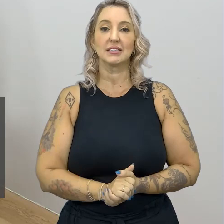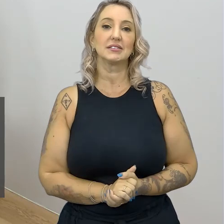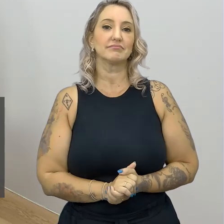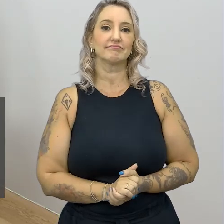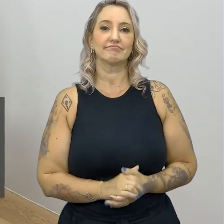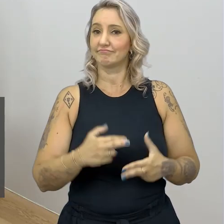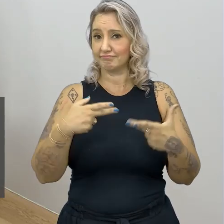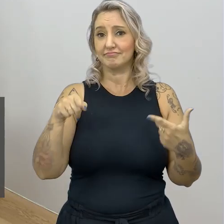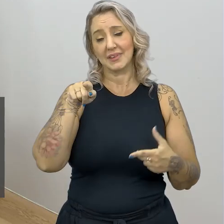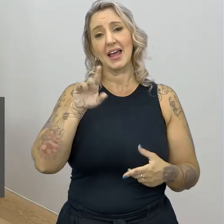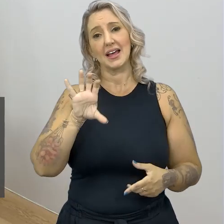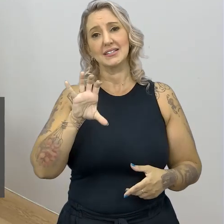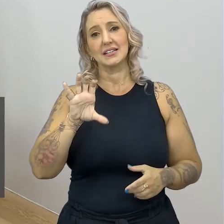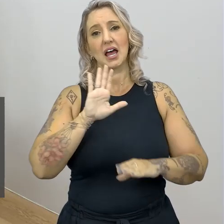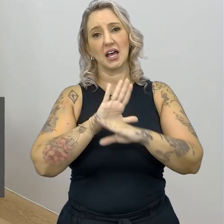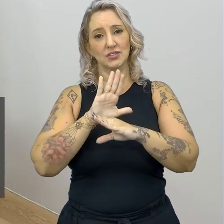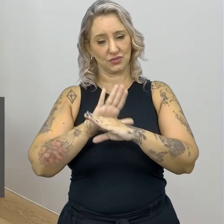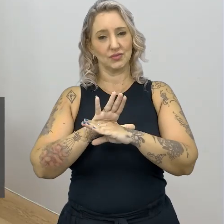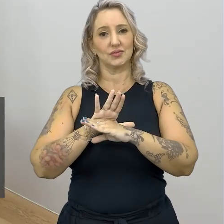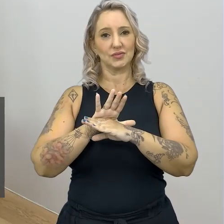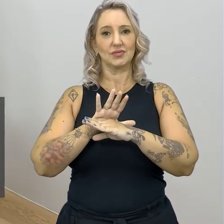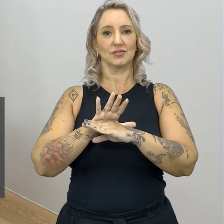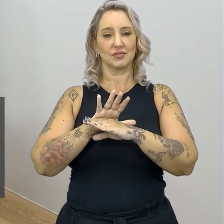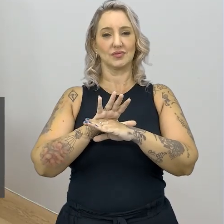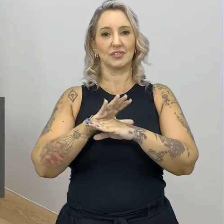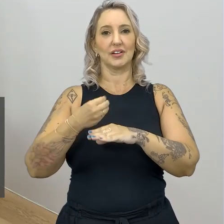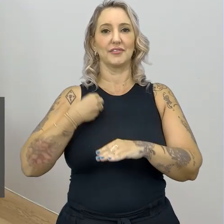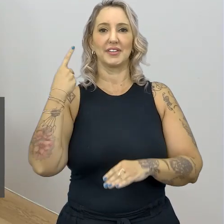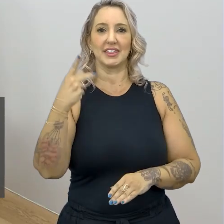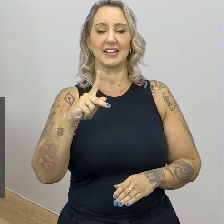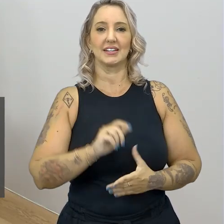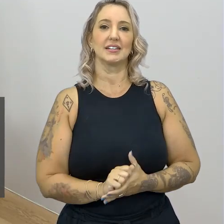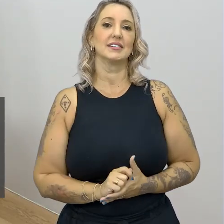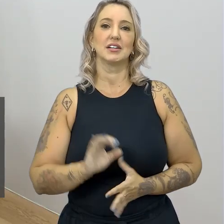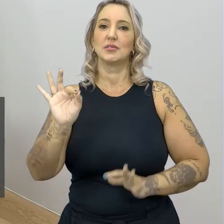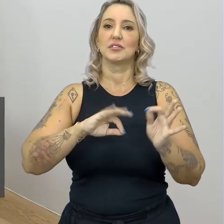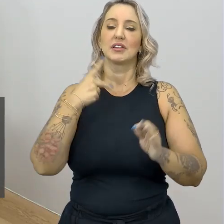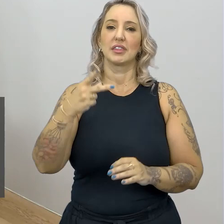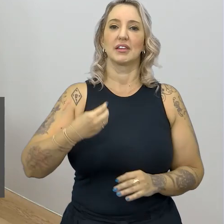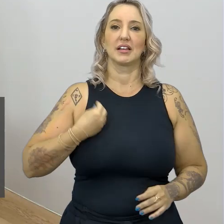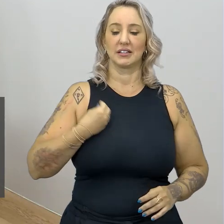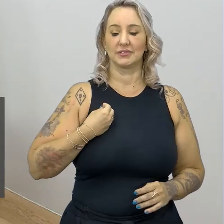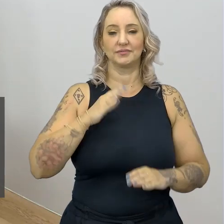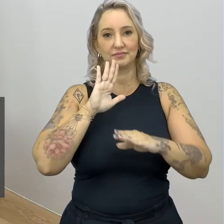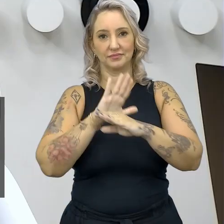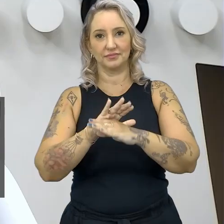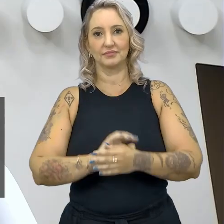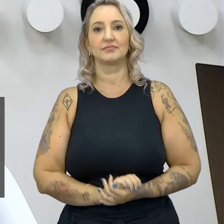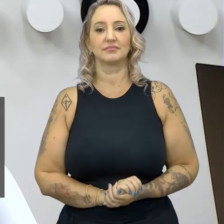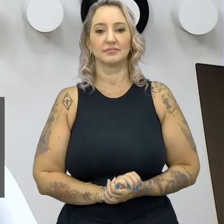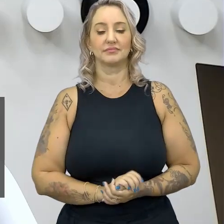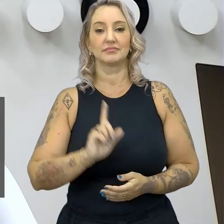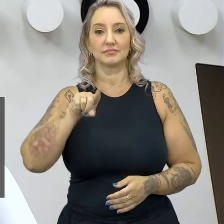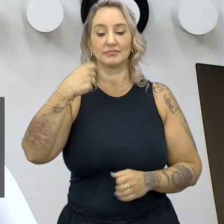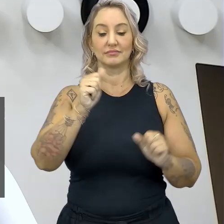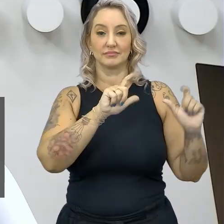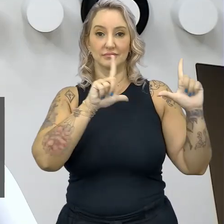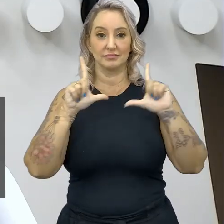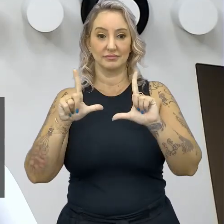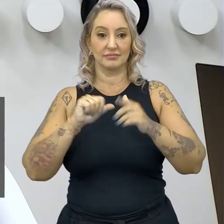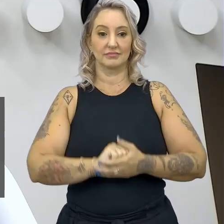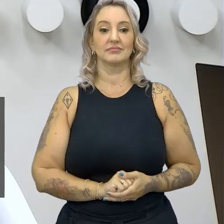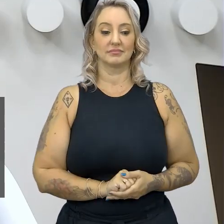nesse sentido para ele auxiliar a vida dele mesmo. O projeto de vida dele, né, para auxiliar, né? Aí no próximo slide a gente